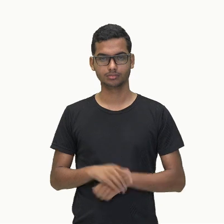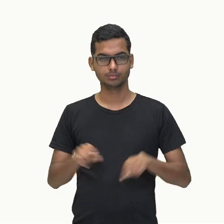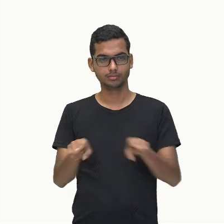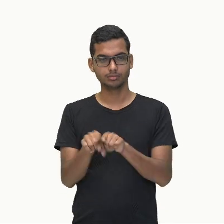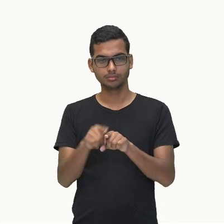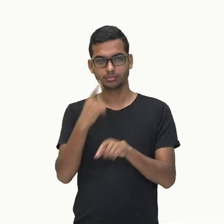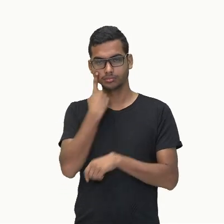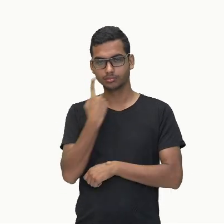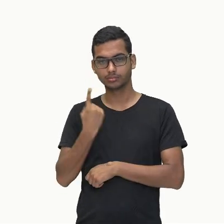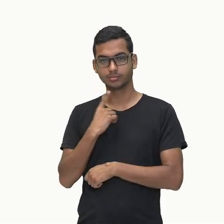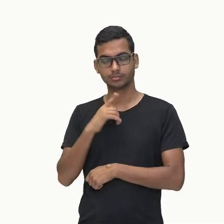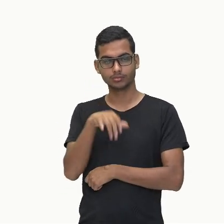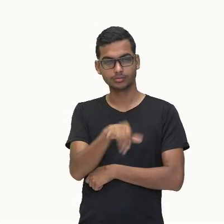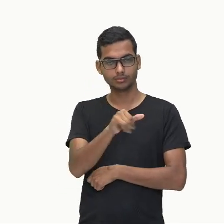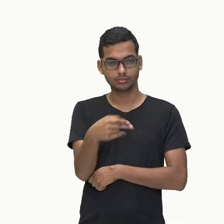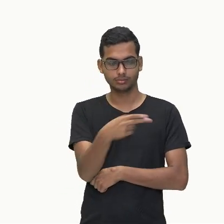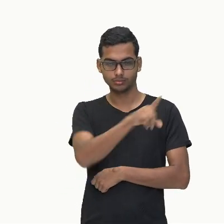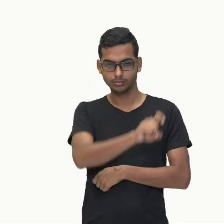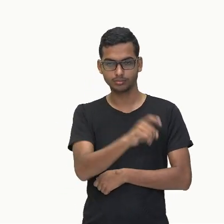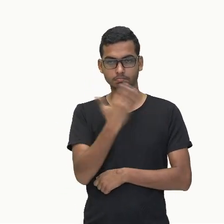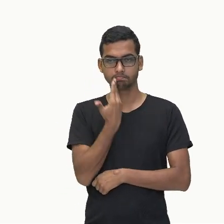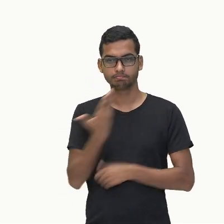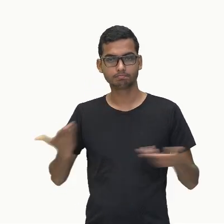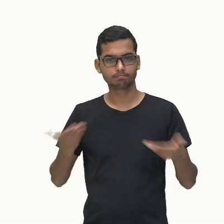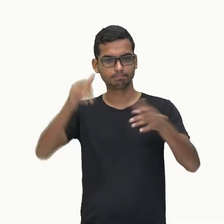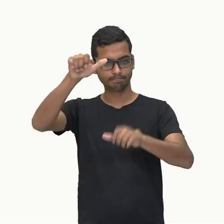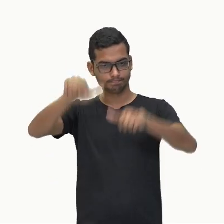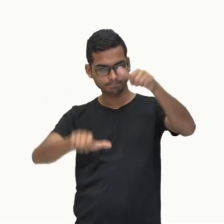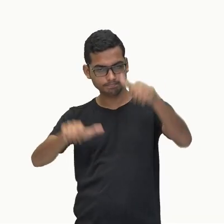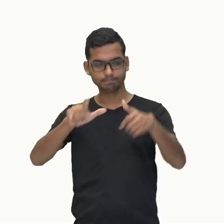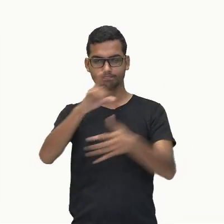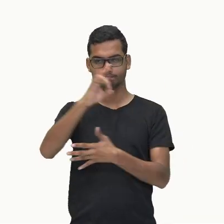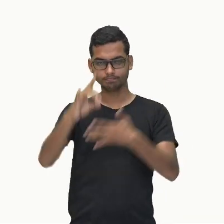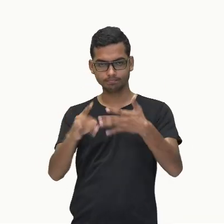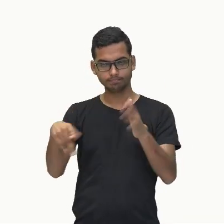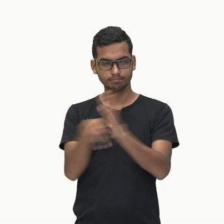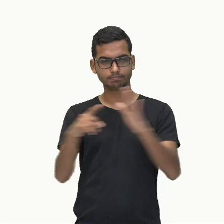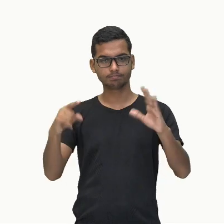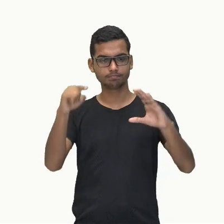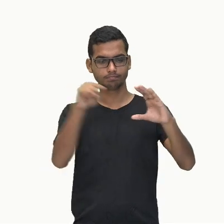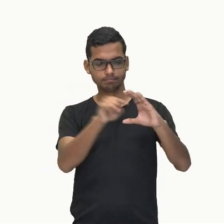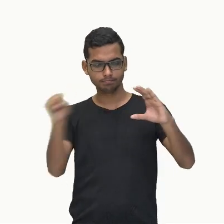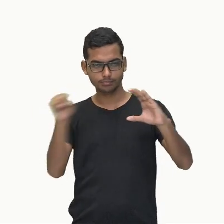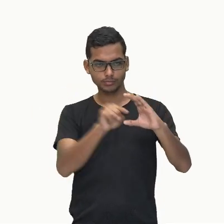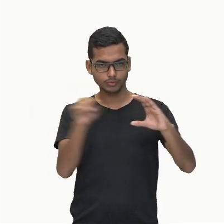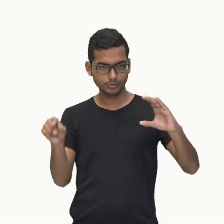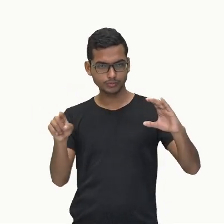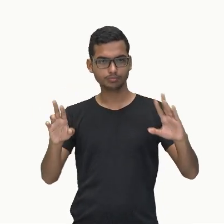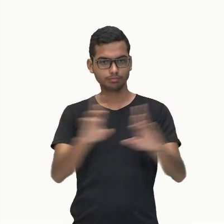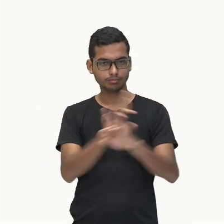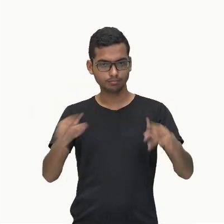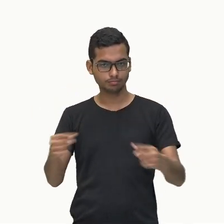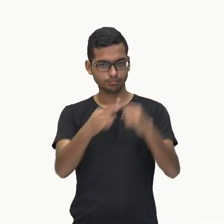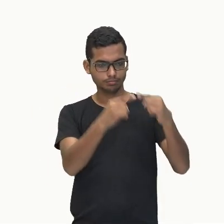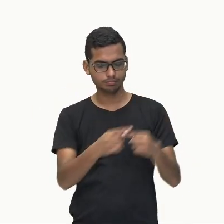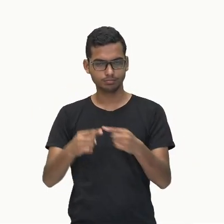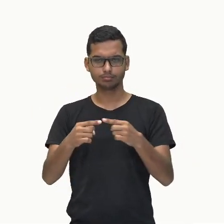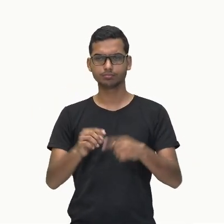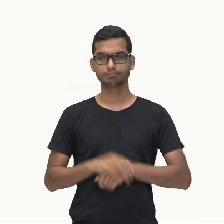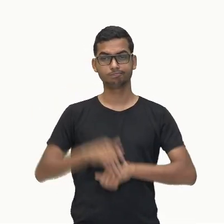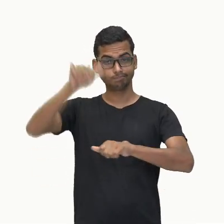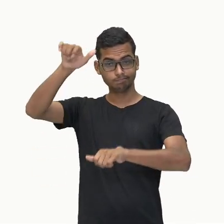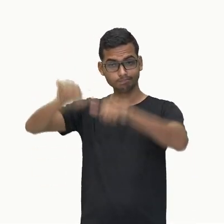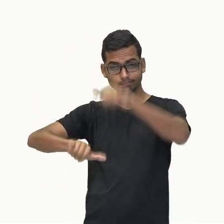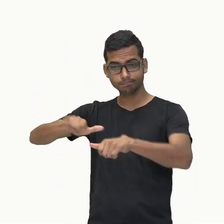é igual a x. Então, vamos analisar cada uma dessas relações. Vejam só, analisando